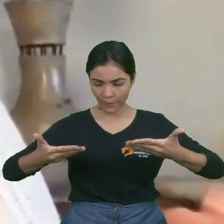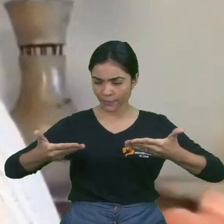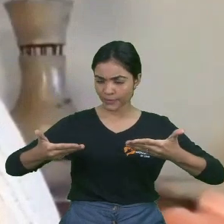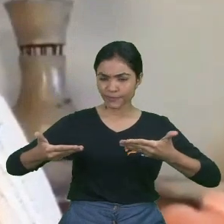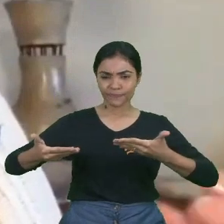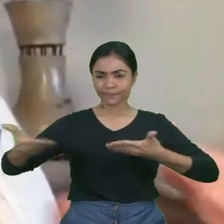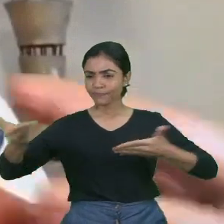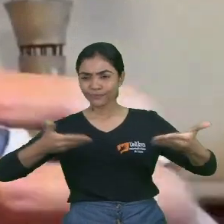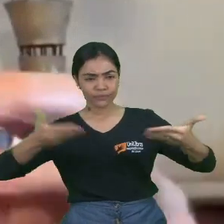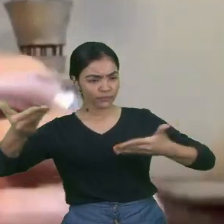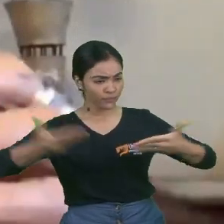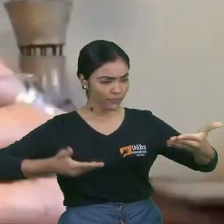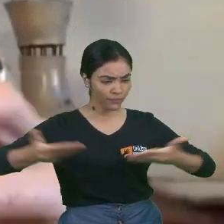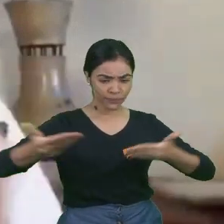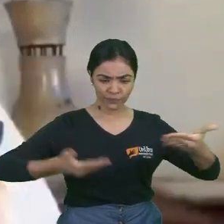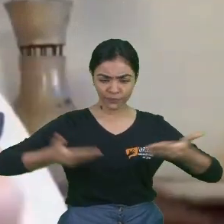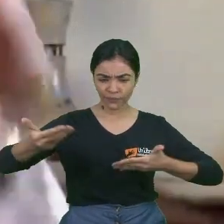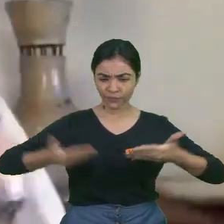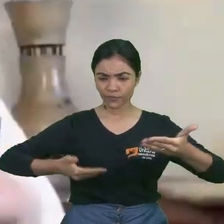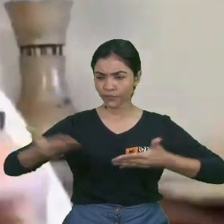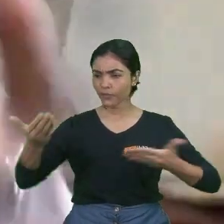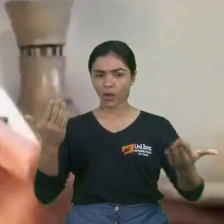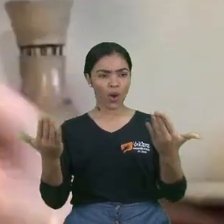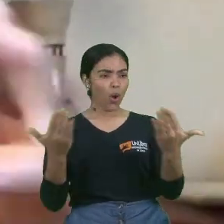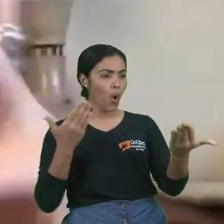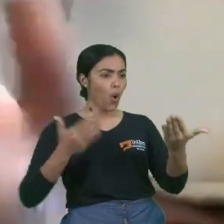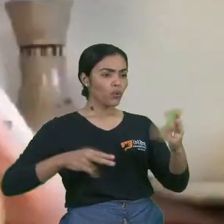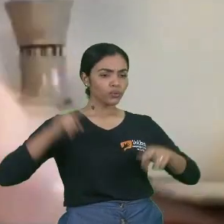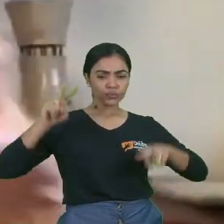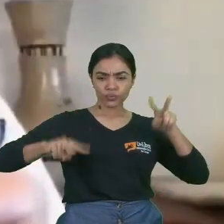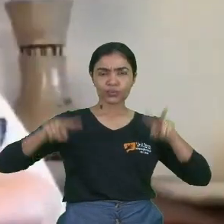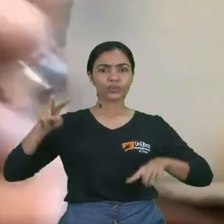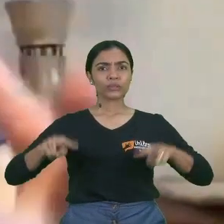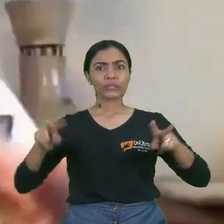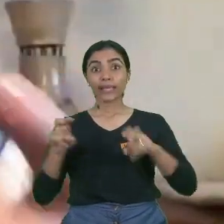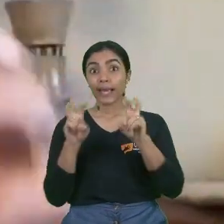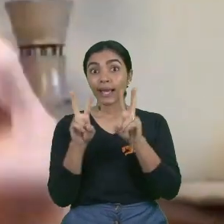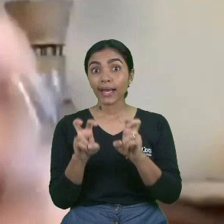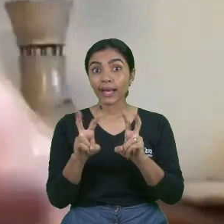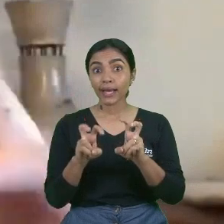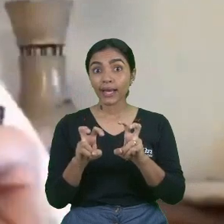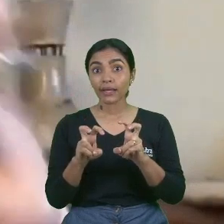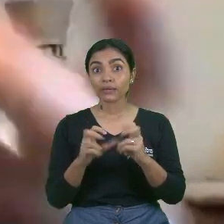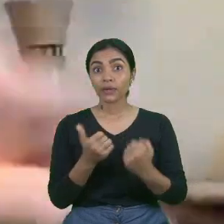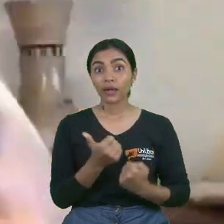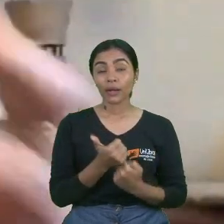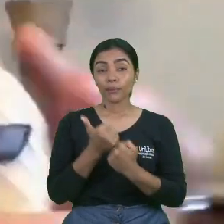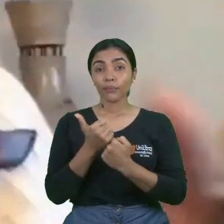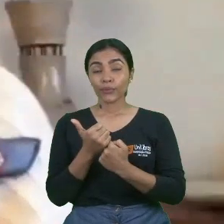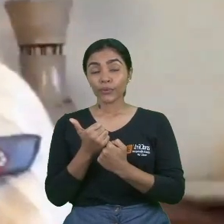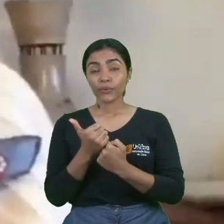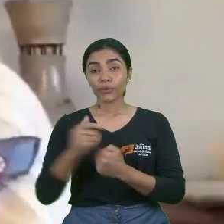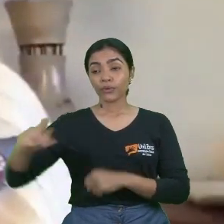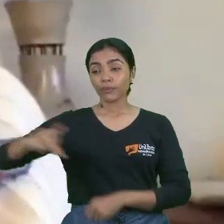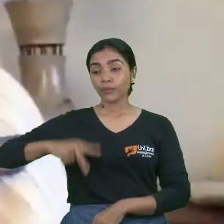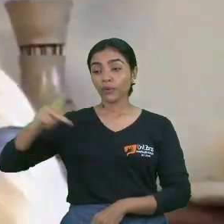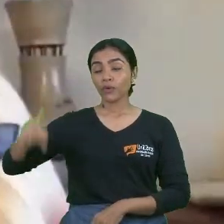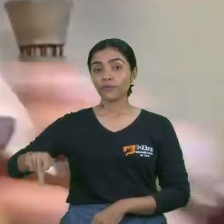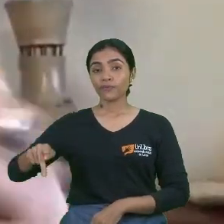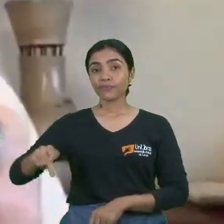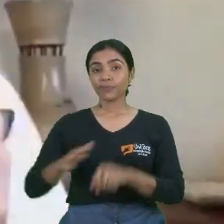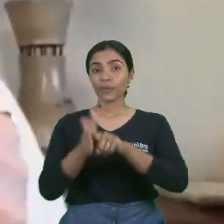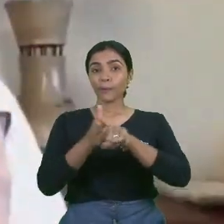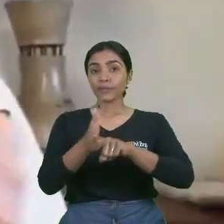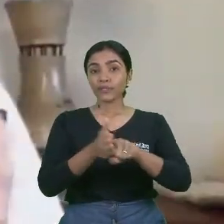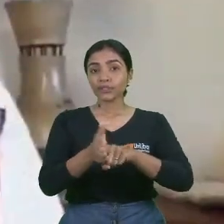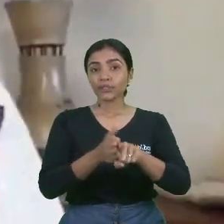é que é tratado da colaboração do professor e pesquisa pesquisa kolaborativa